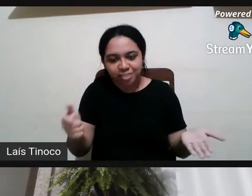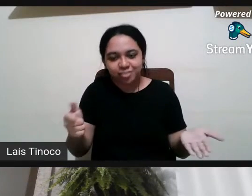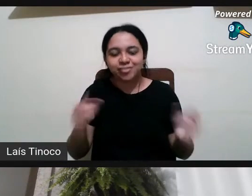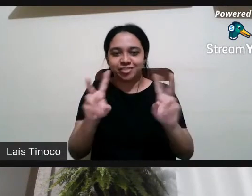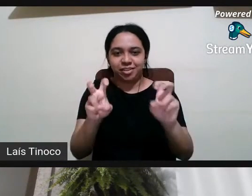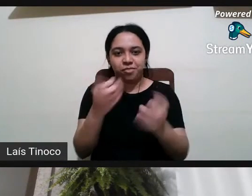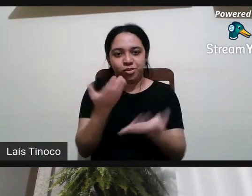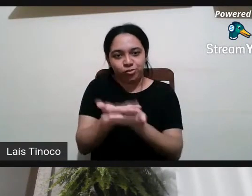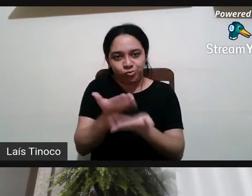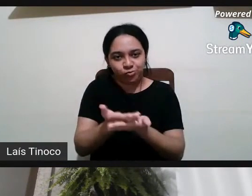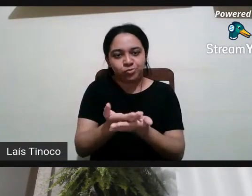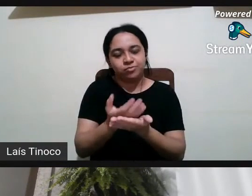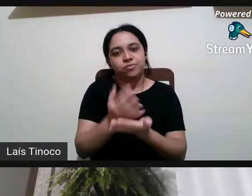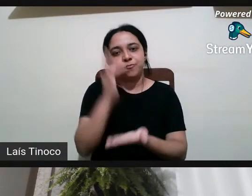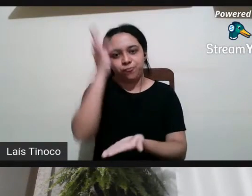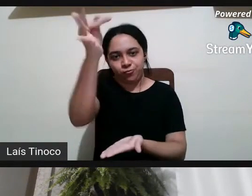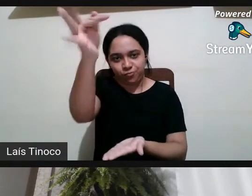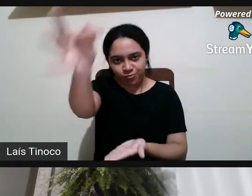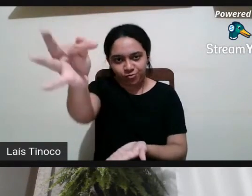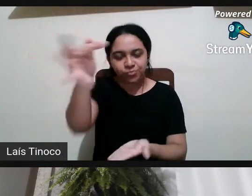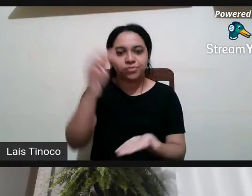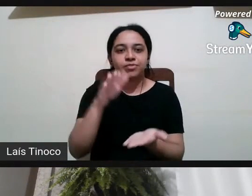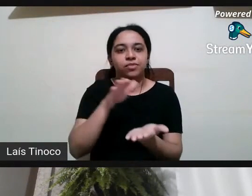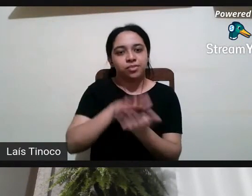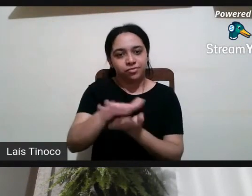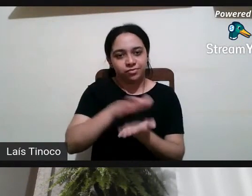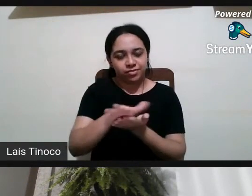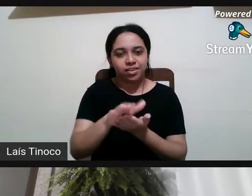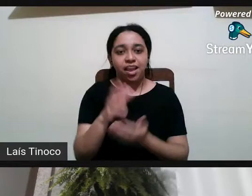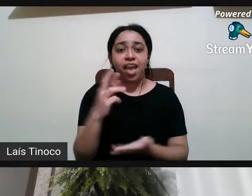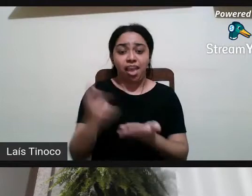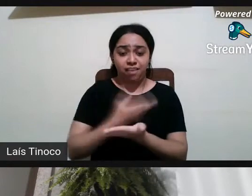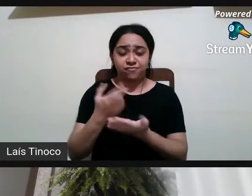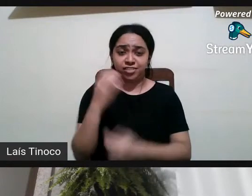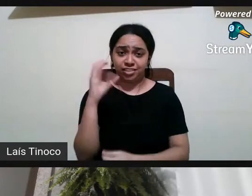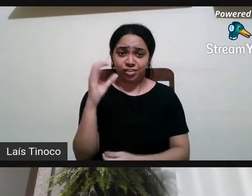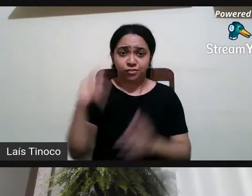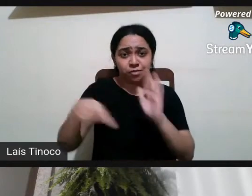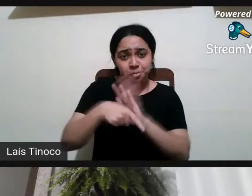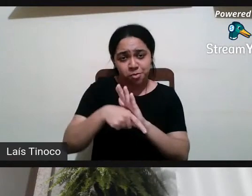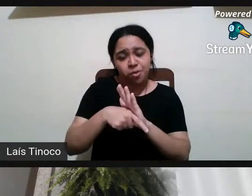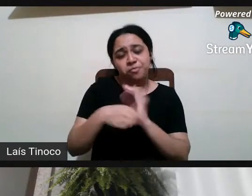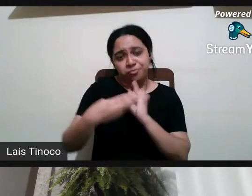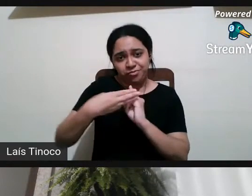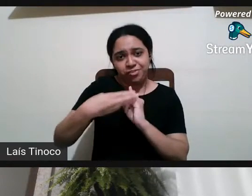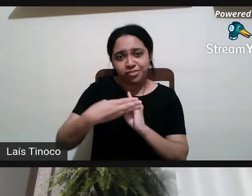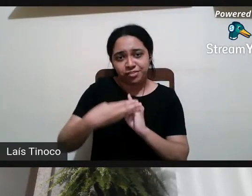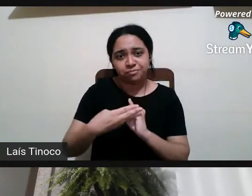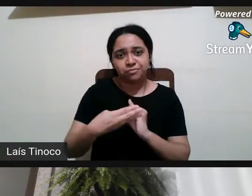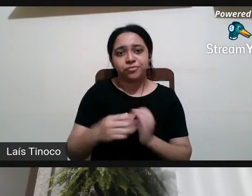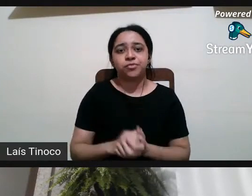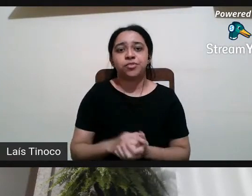e em breve vai ser publicado na revista científica do nosso instituto. Então, eu já conheço bastante.